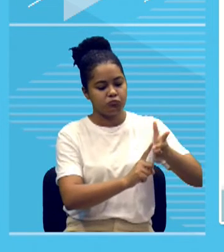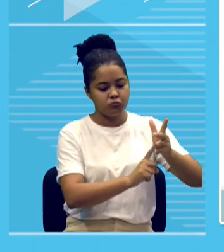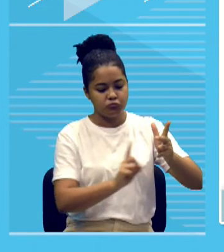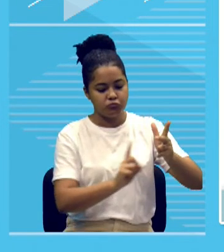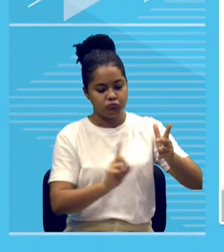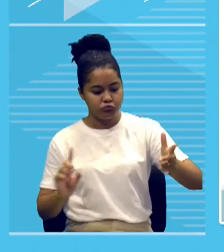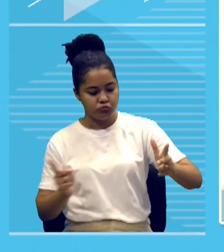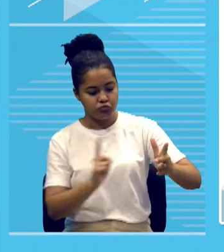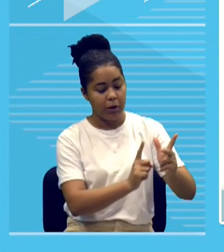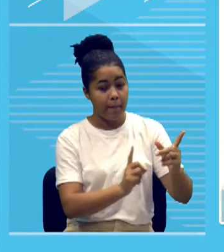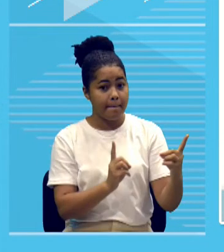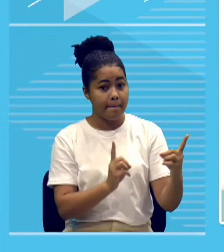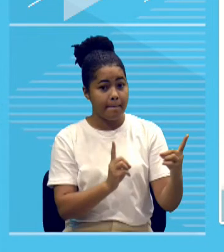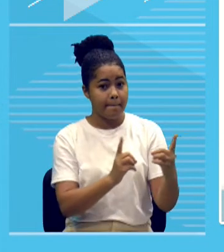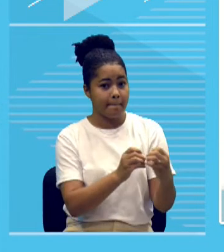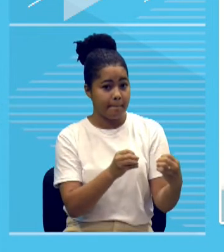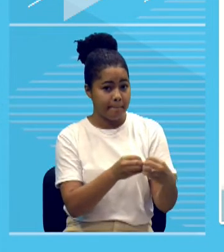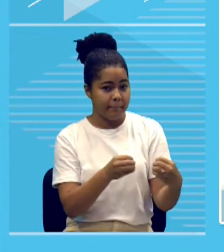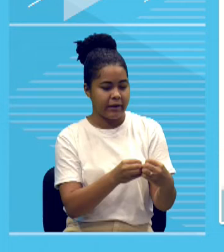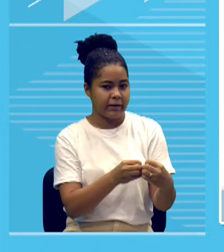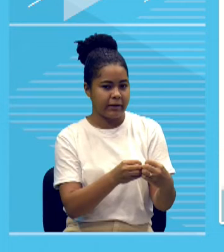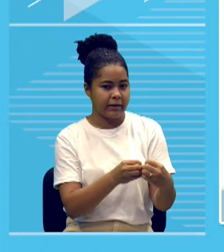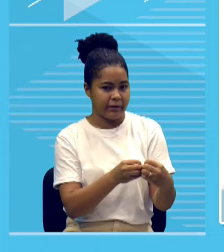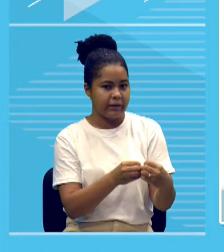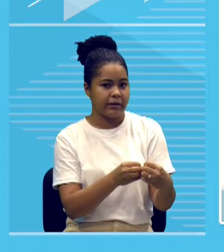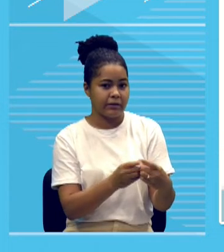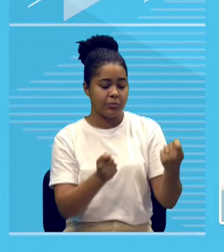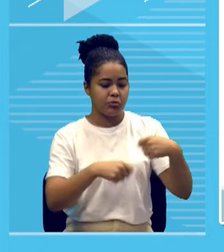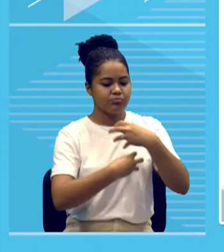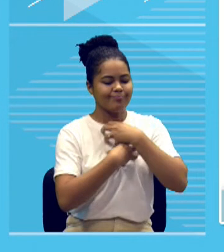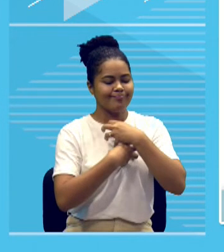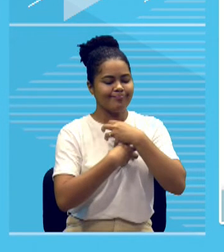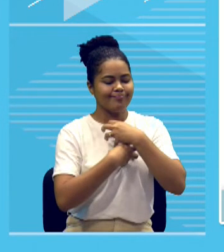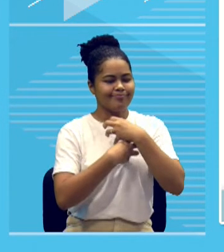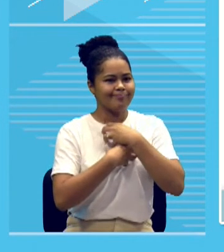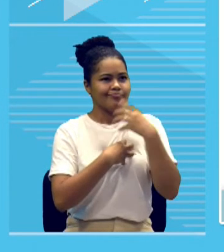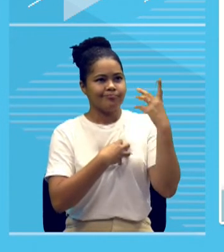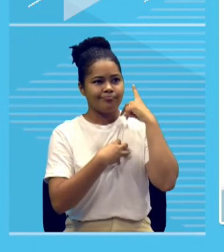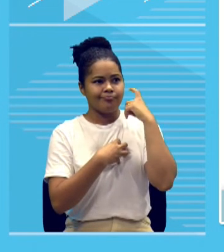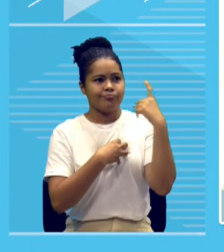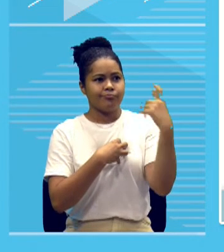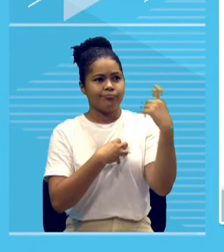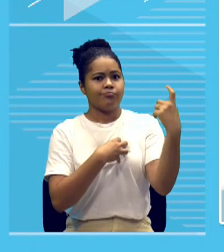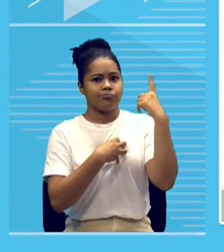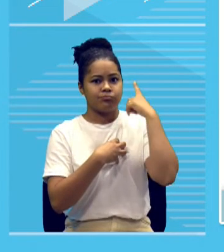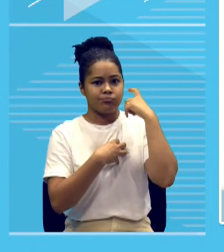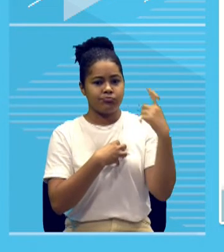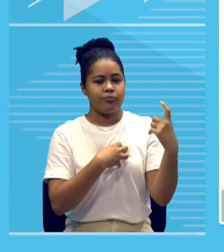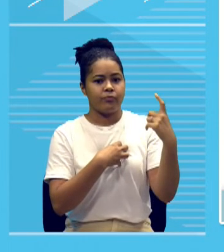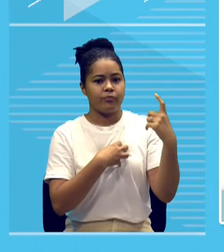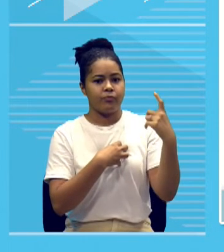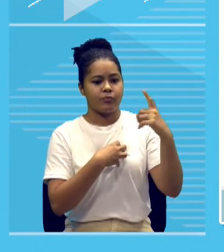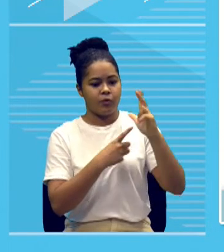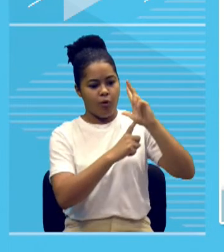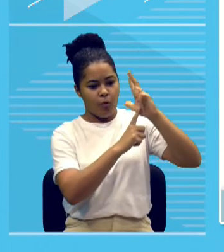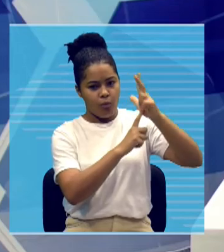meu amigo quando aquela hélice vai passar na parte de baixo aí eu fui